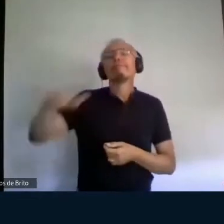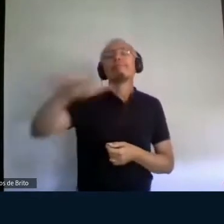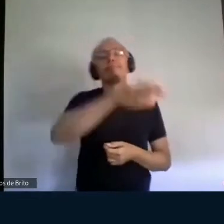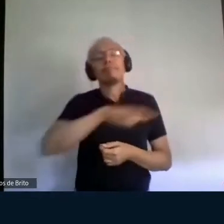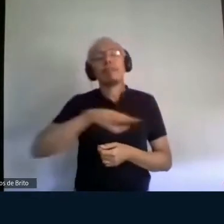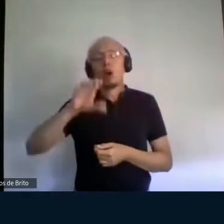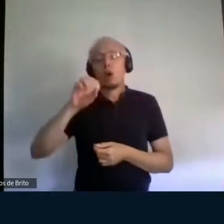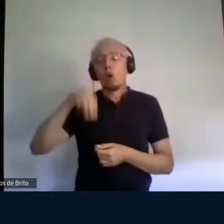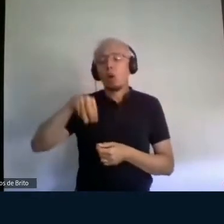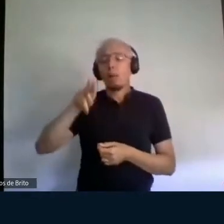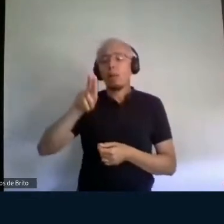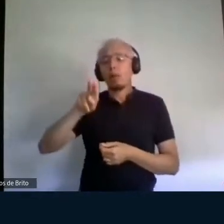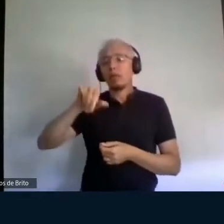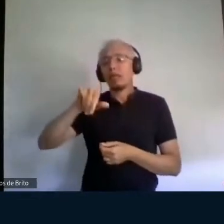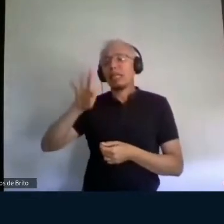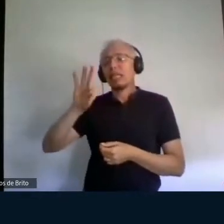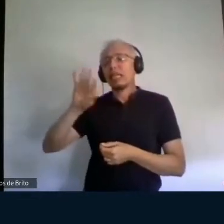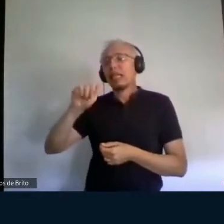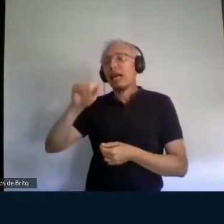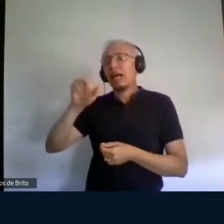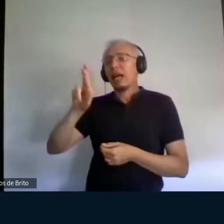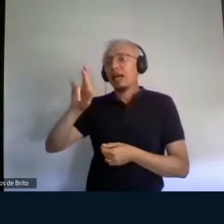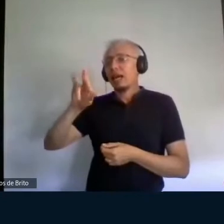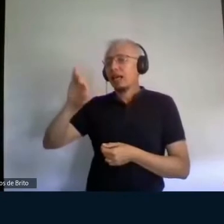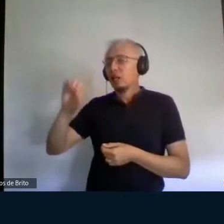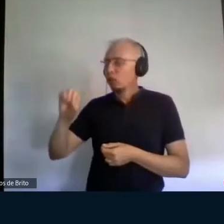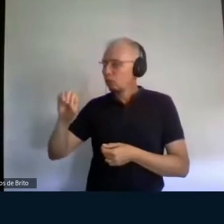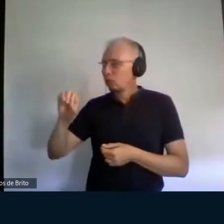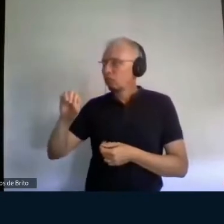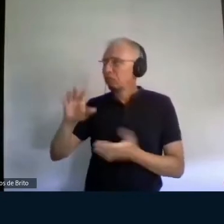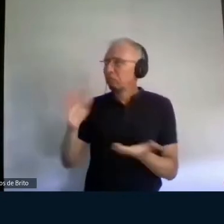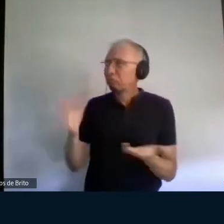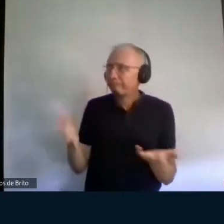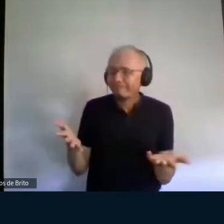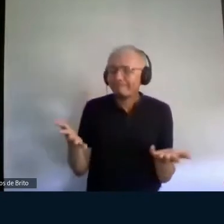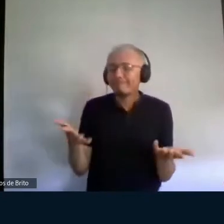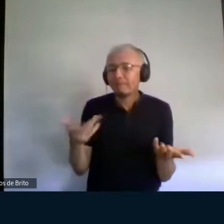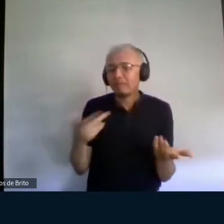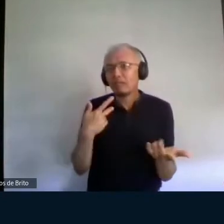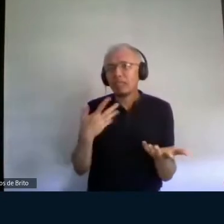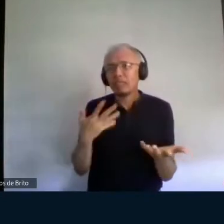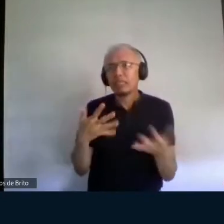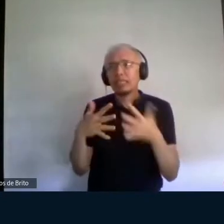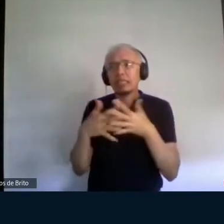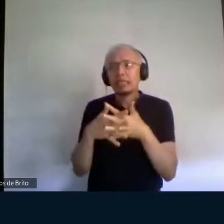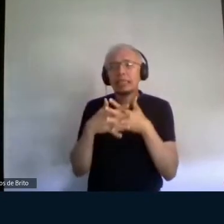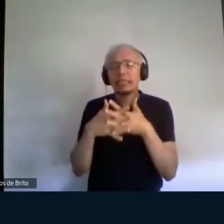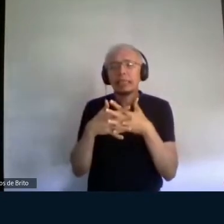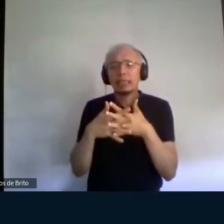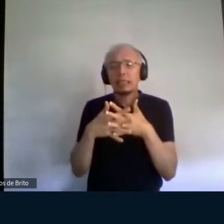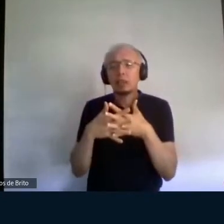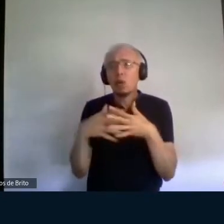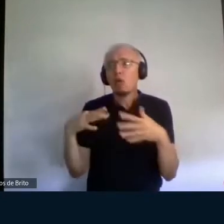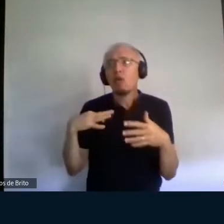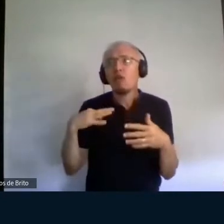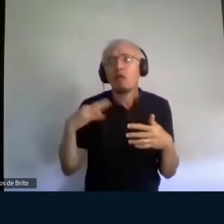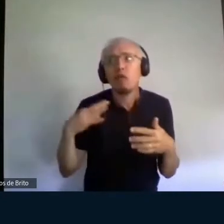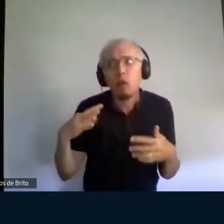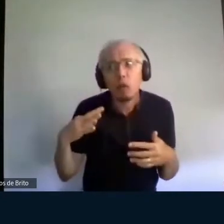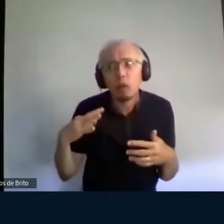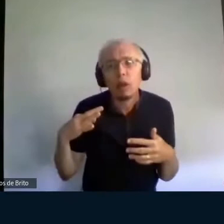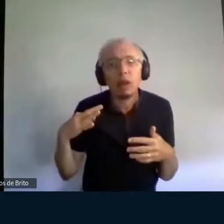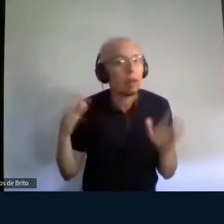Primeiro, ele vem sendo, infelizmente, confundido com voluntariado, não se